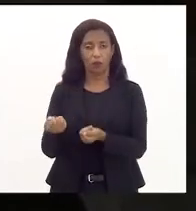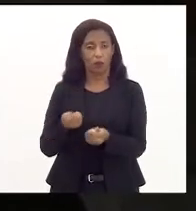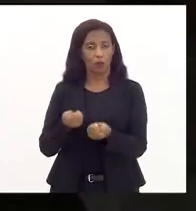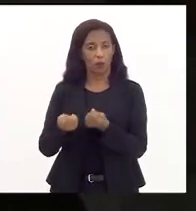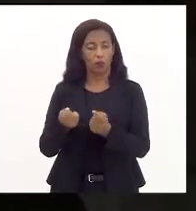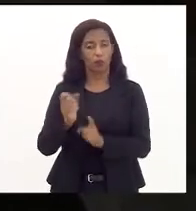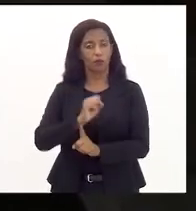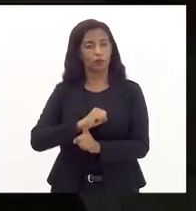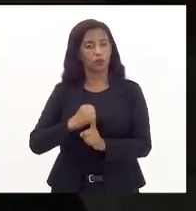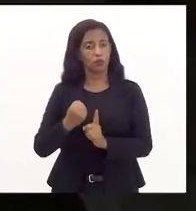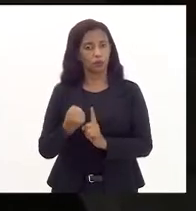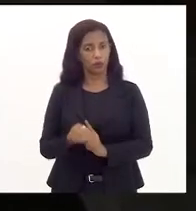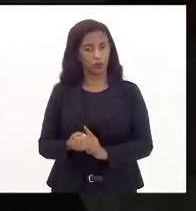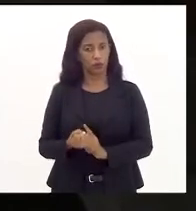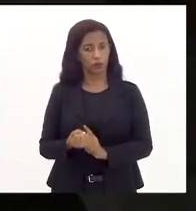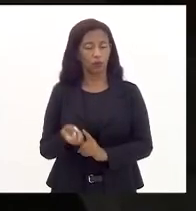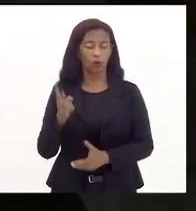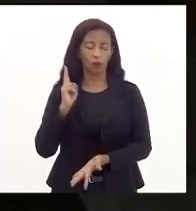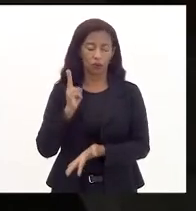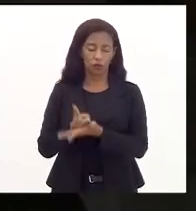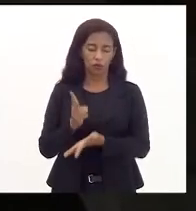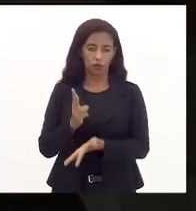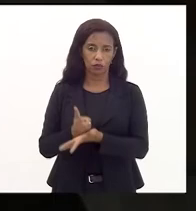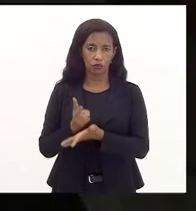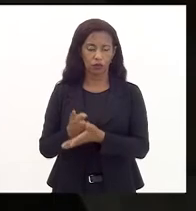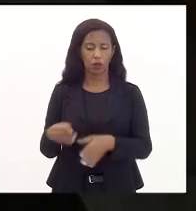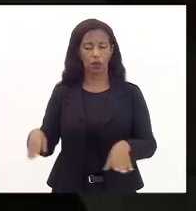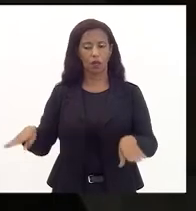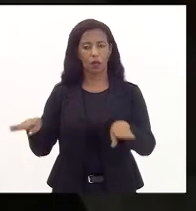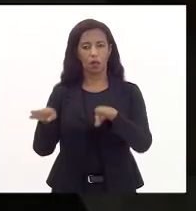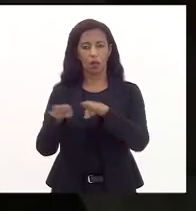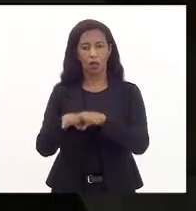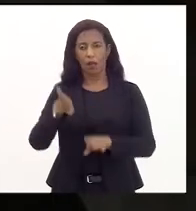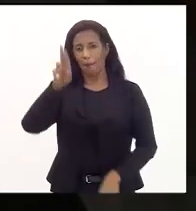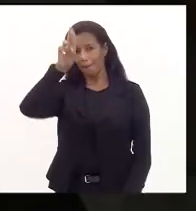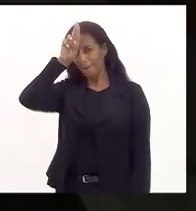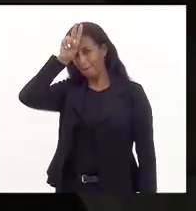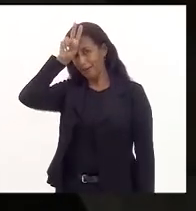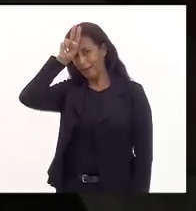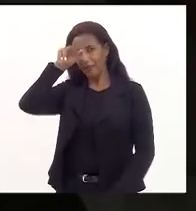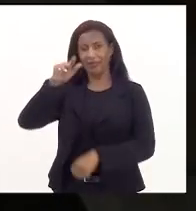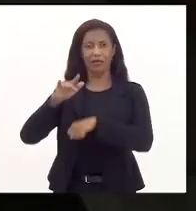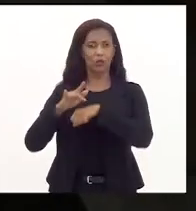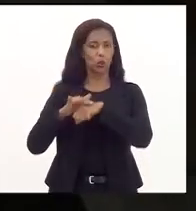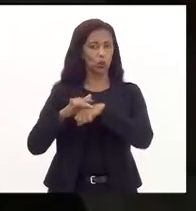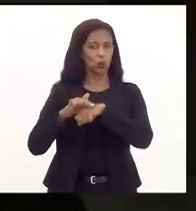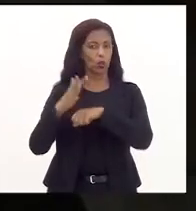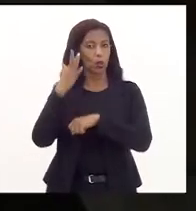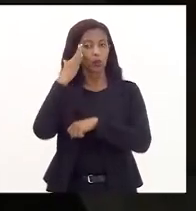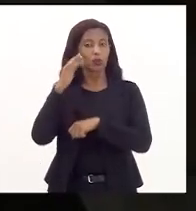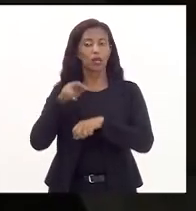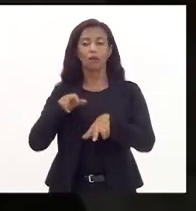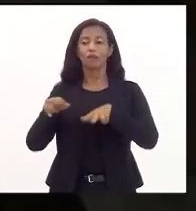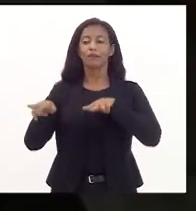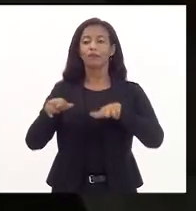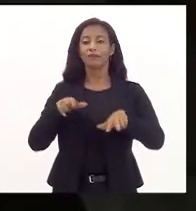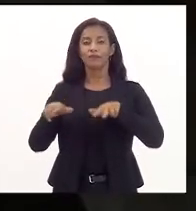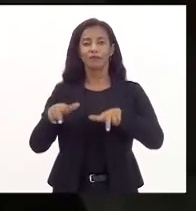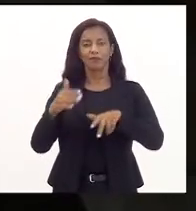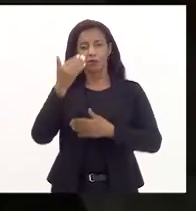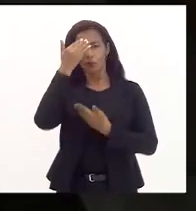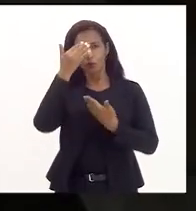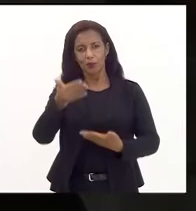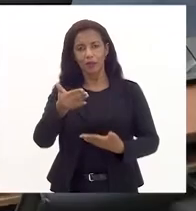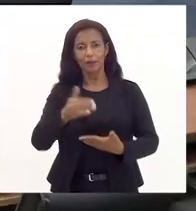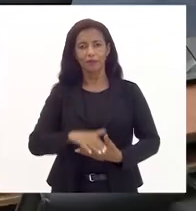econômico e social, continuamos igual a uma barata ferida. Não sabe nem para onde vai. Muito obrigado,